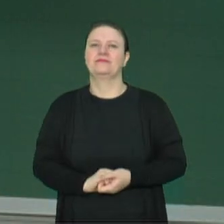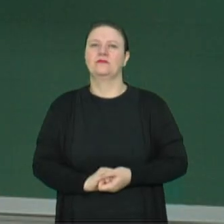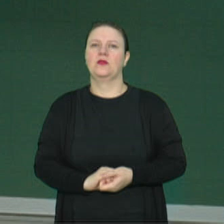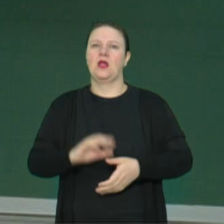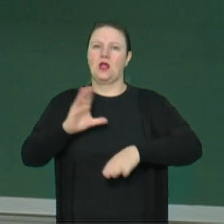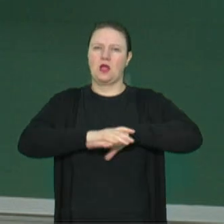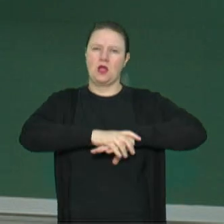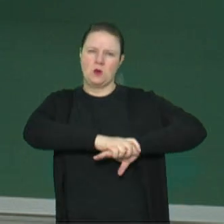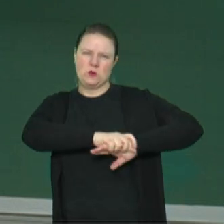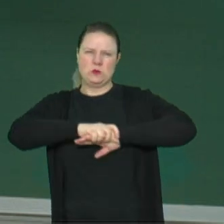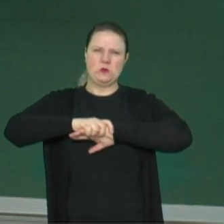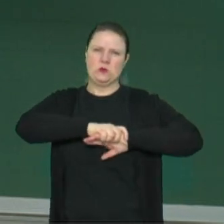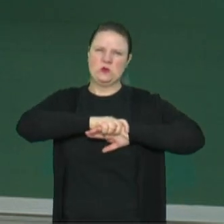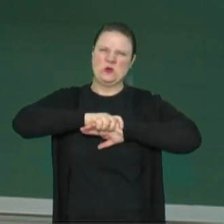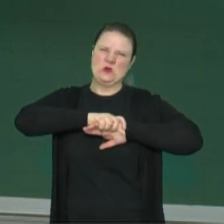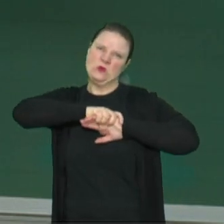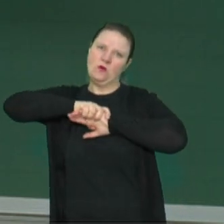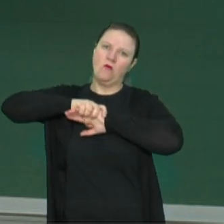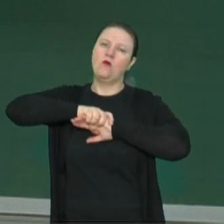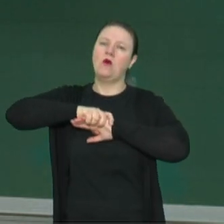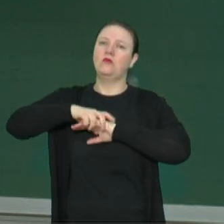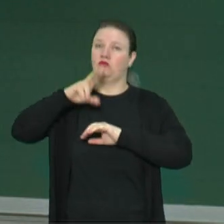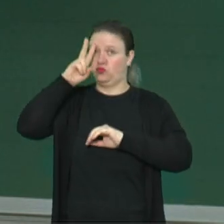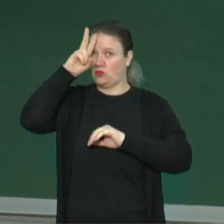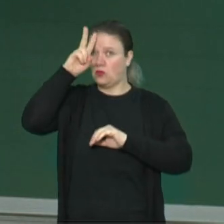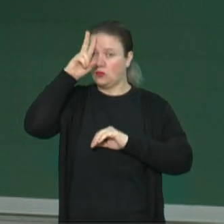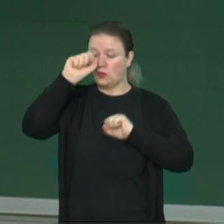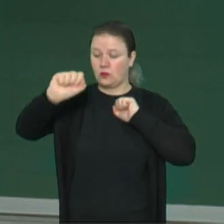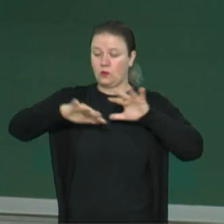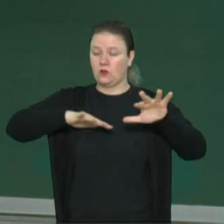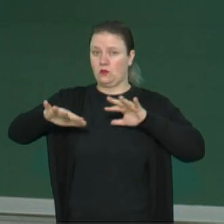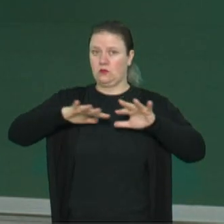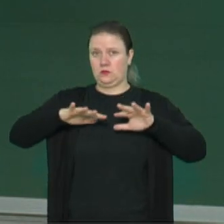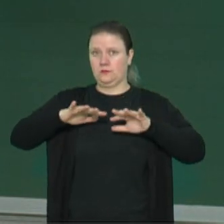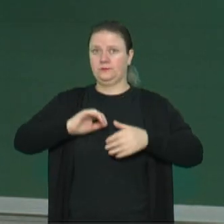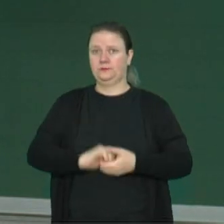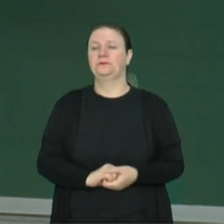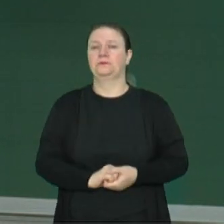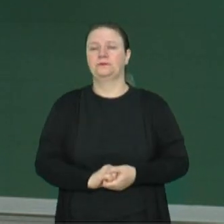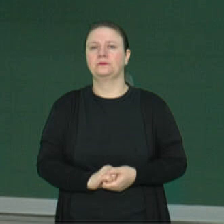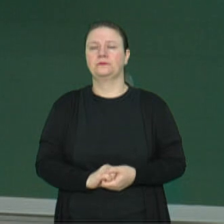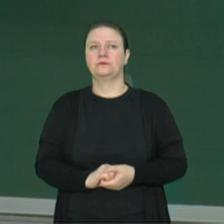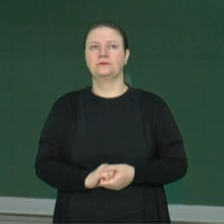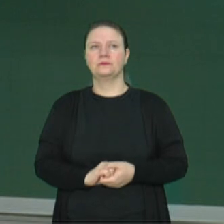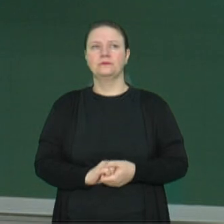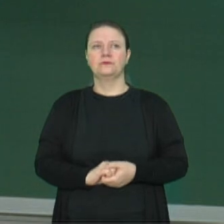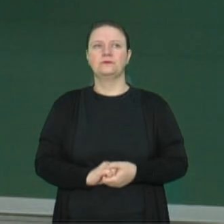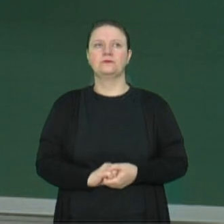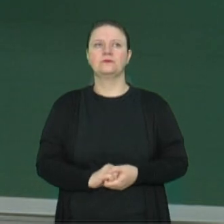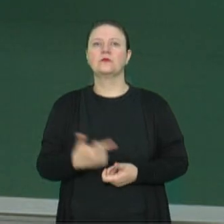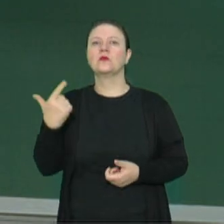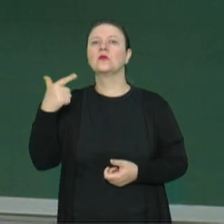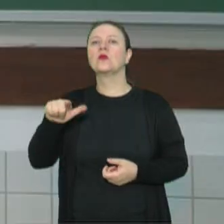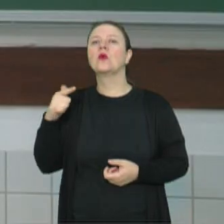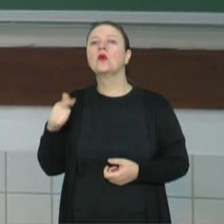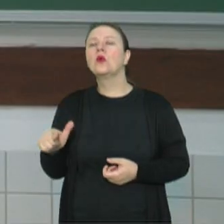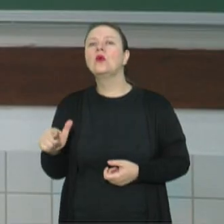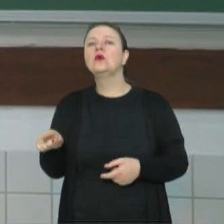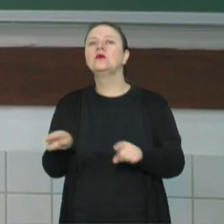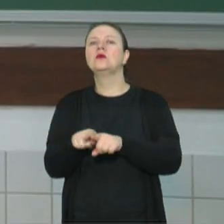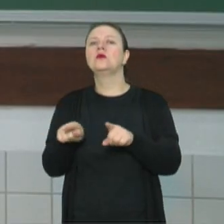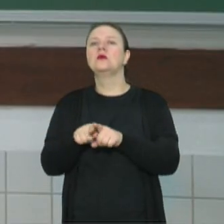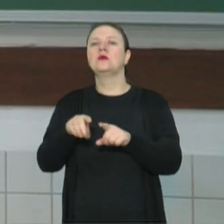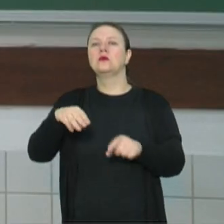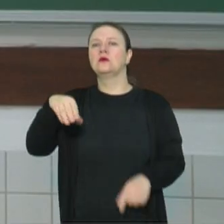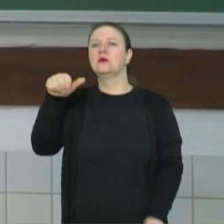seu adversário entre as pernas dele. Primeiro movimento, chave de braço, ou também arm lock. O segundo movimento é